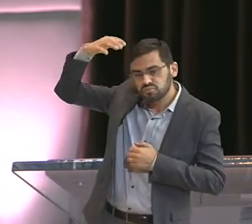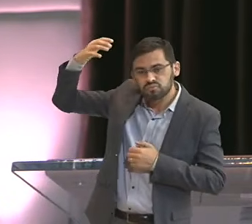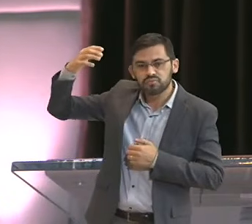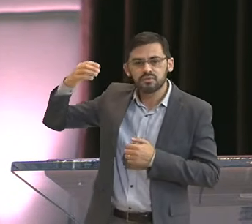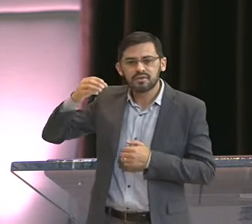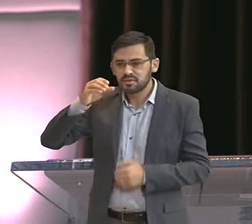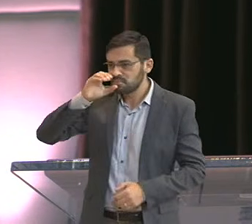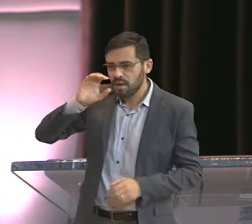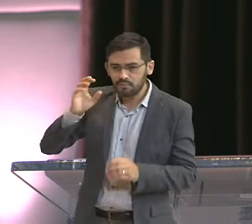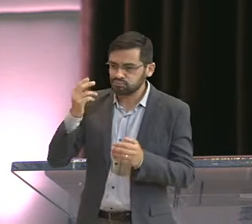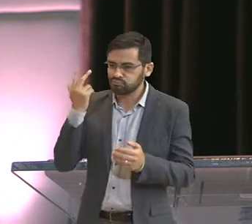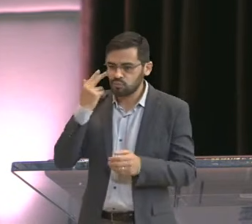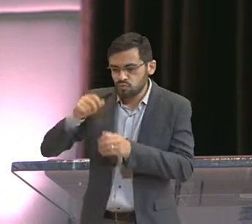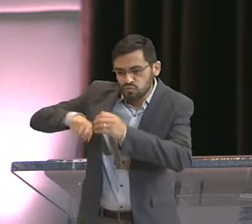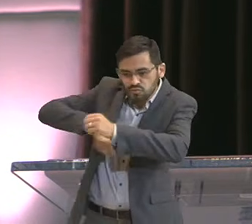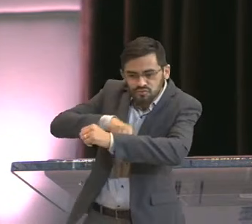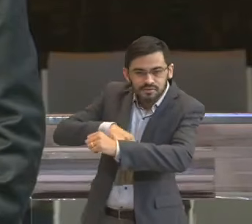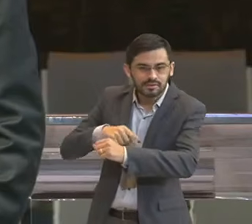Bebe essa água.